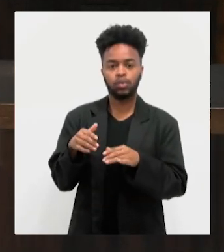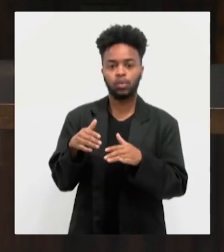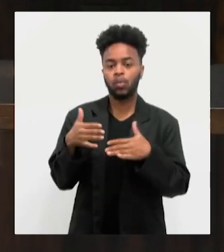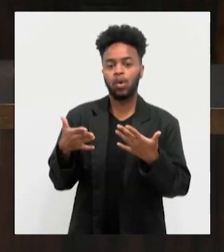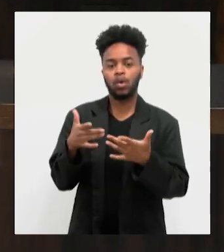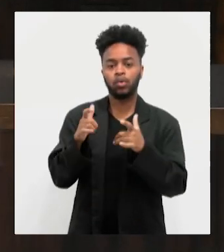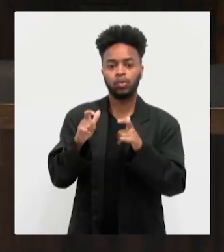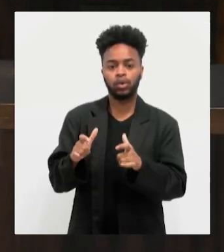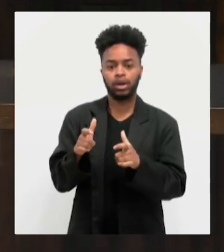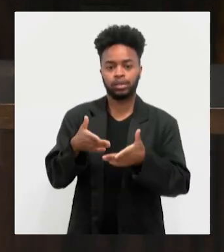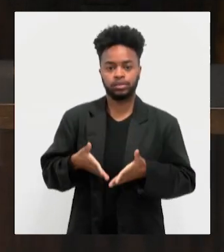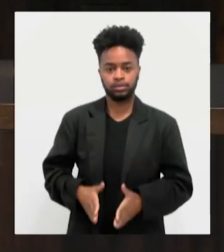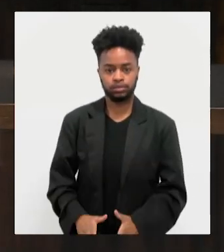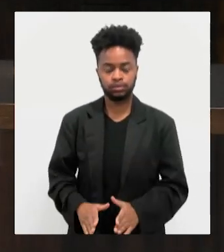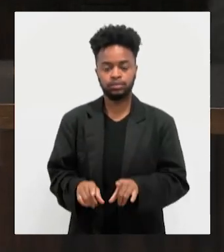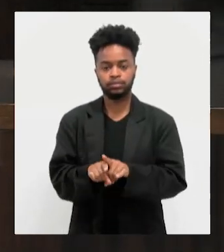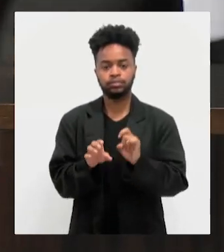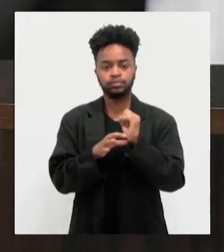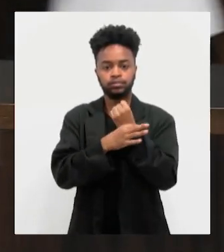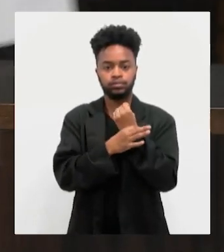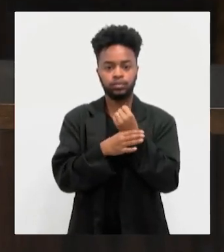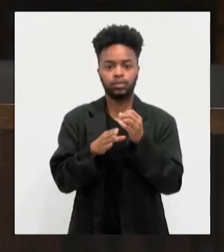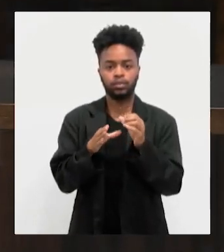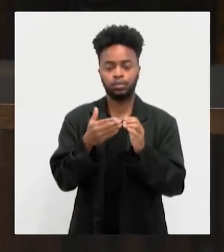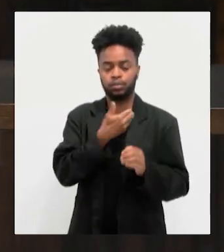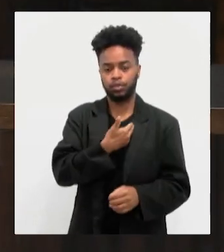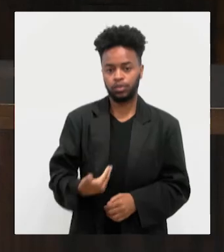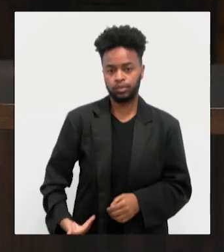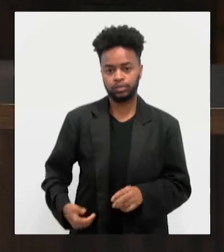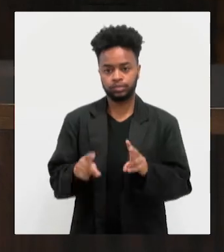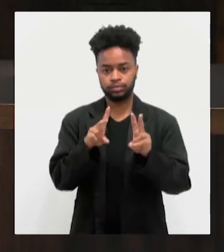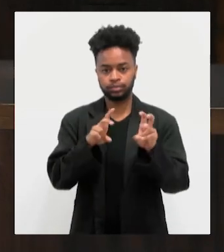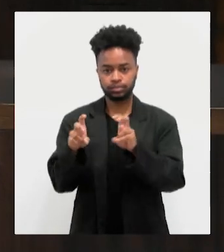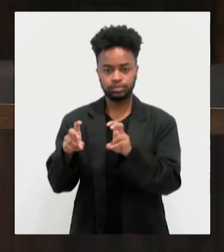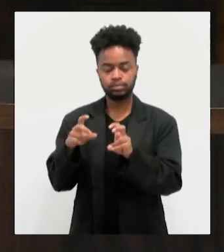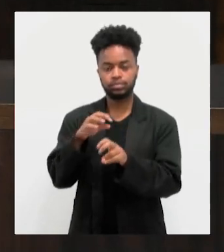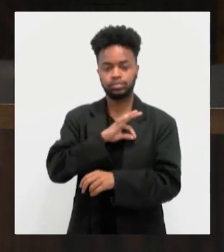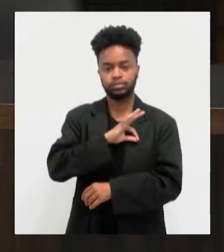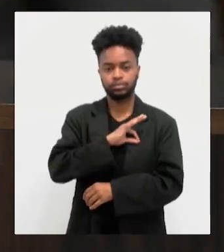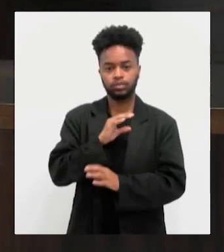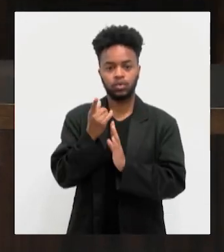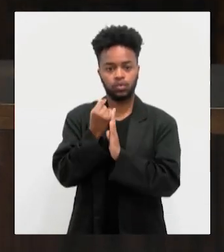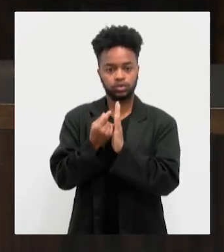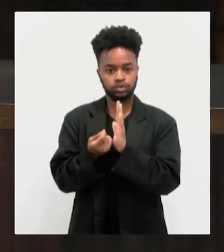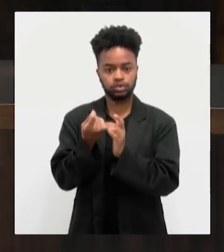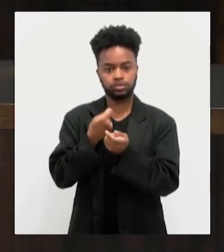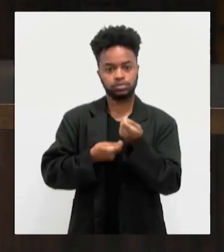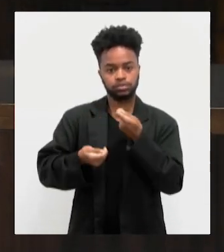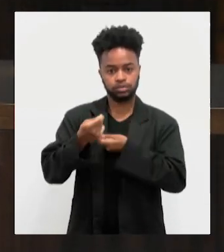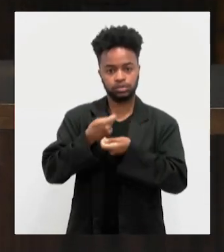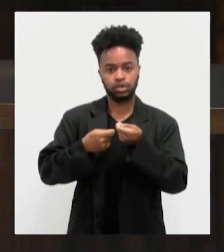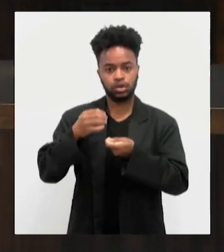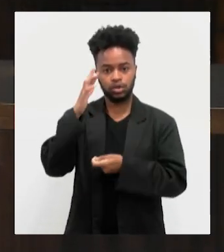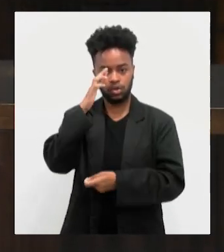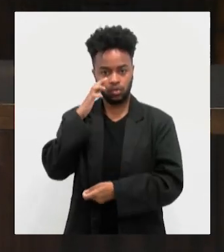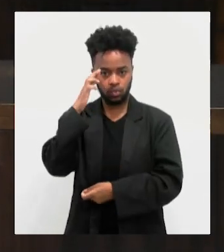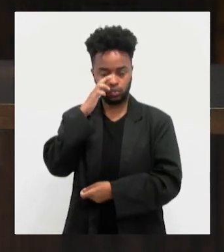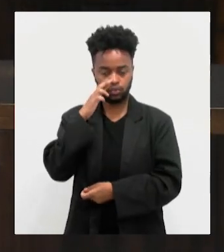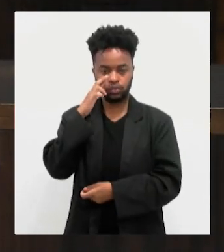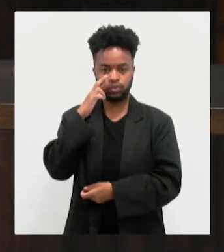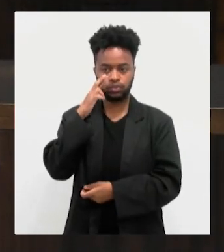Nacional, de Segurança Pública e Assuntos de Polícia, de Orçamento, Finanças e de